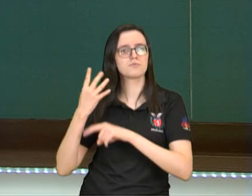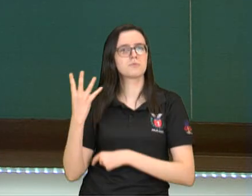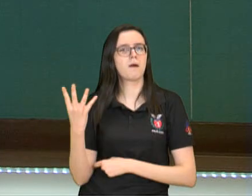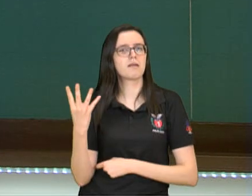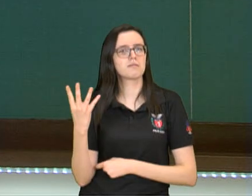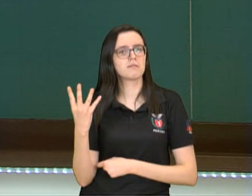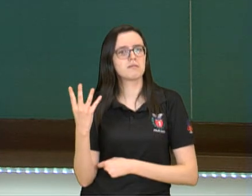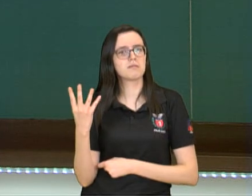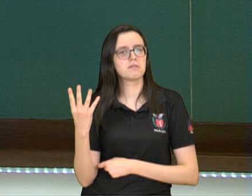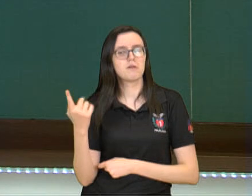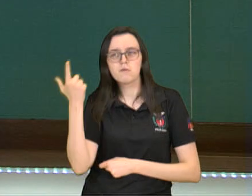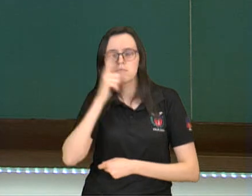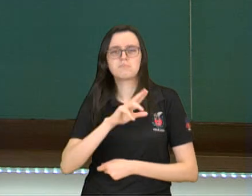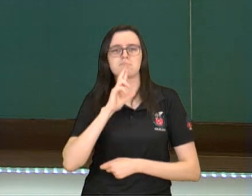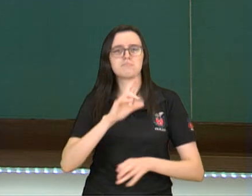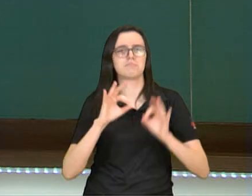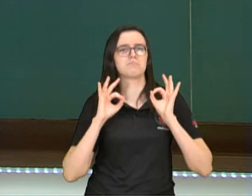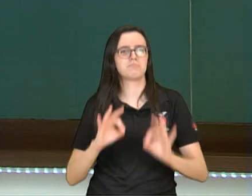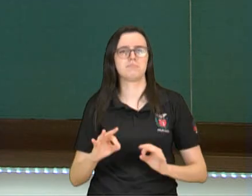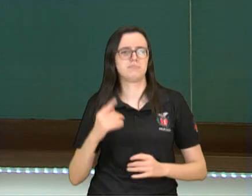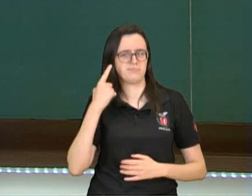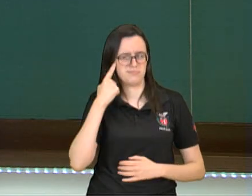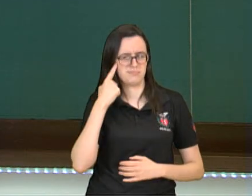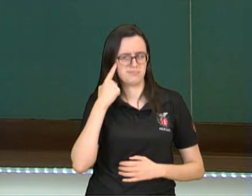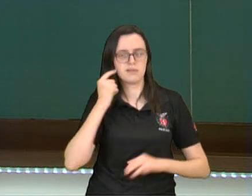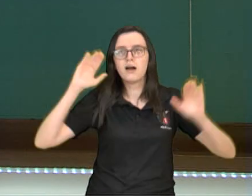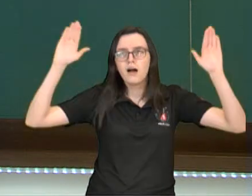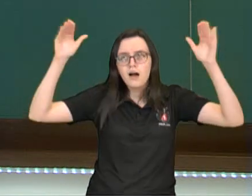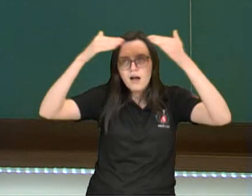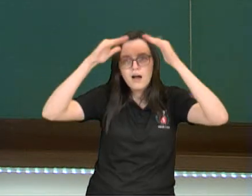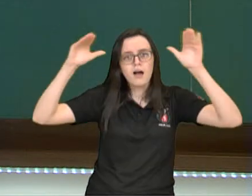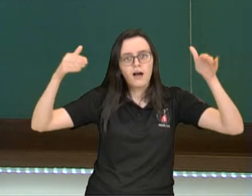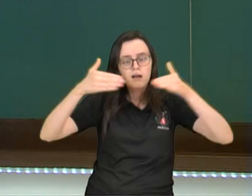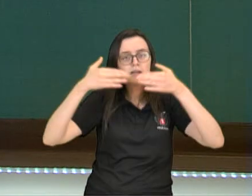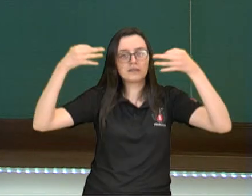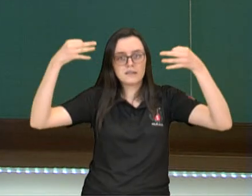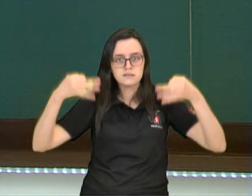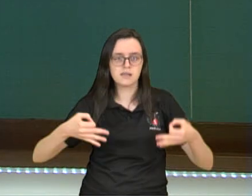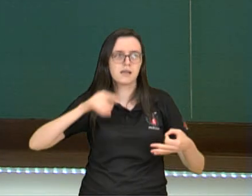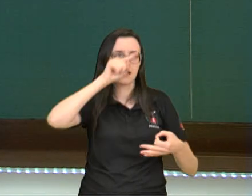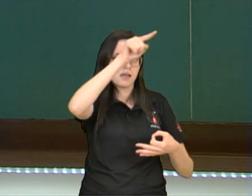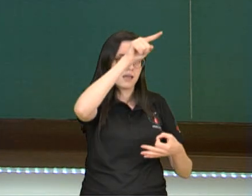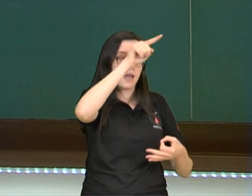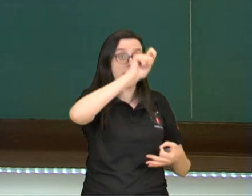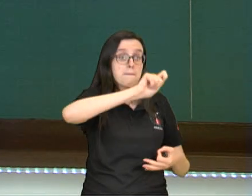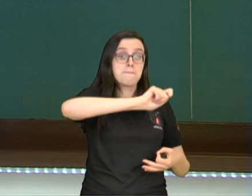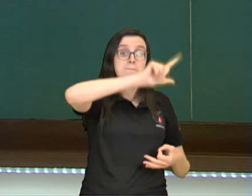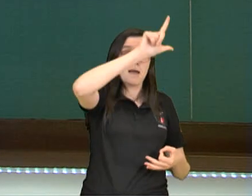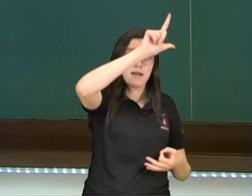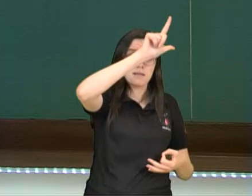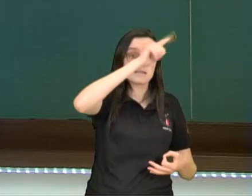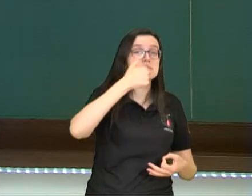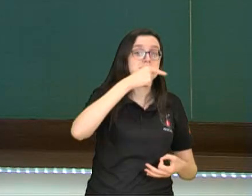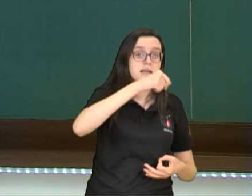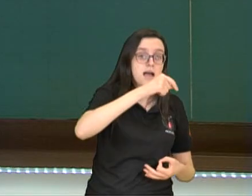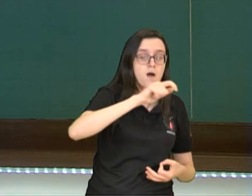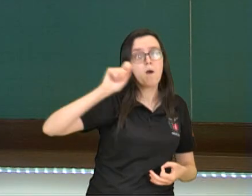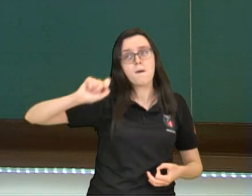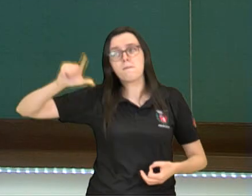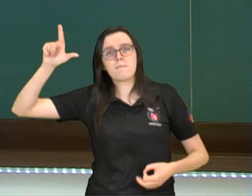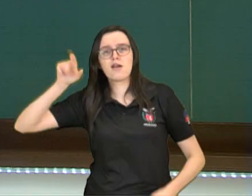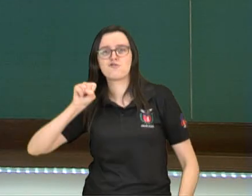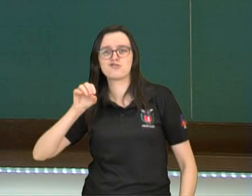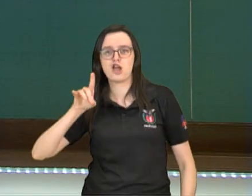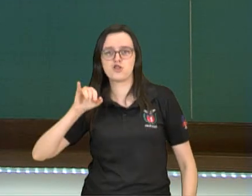4 para manter esta proporção. Afinal, é diretamente proporcional. Quanto mais sal, mais